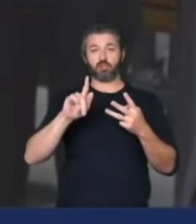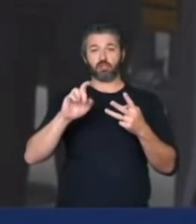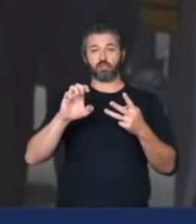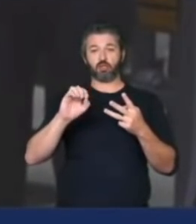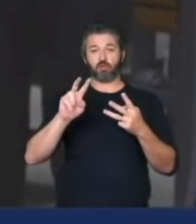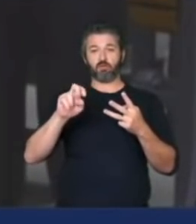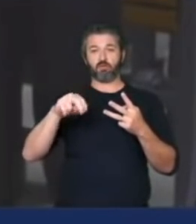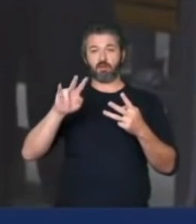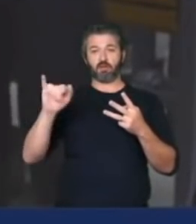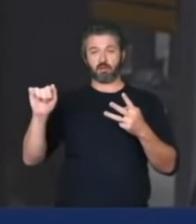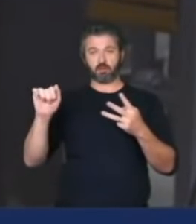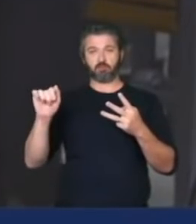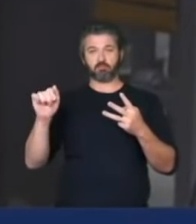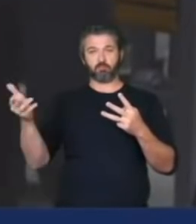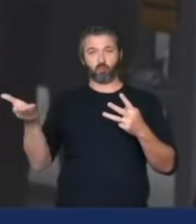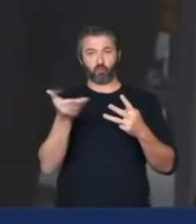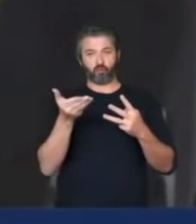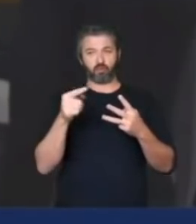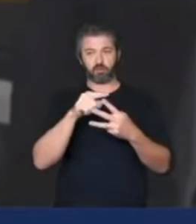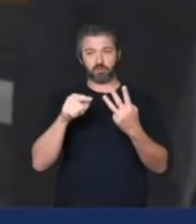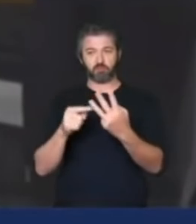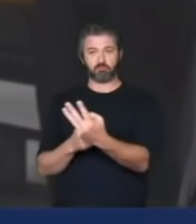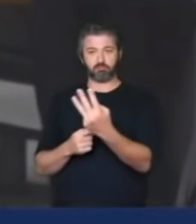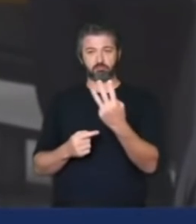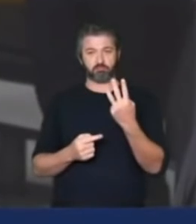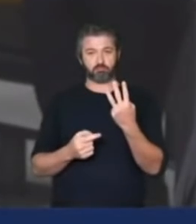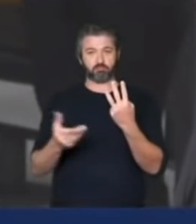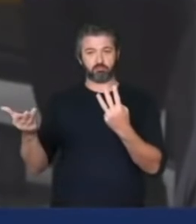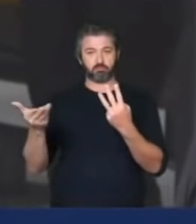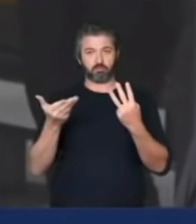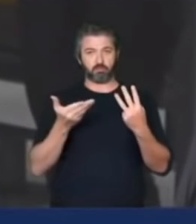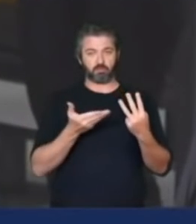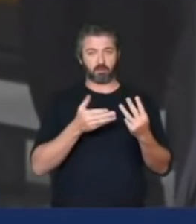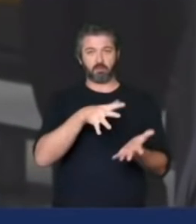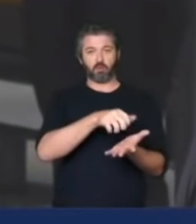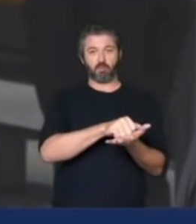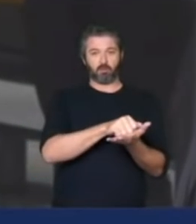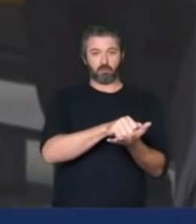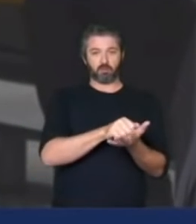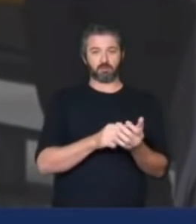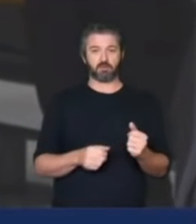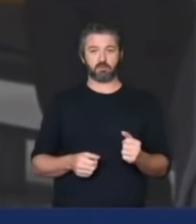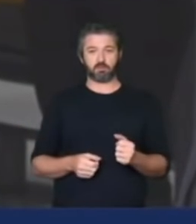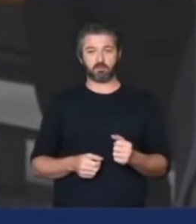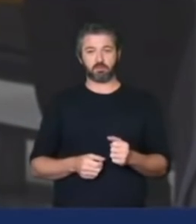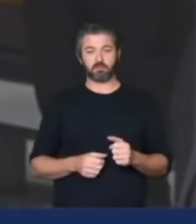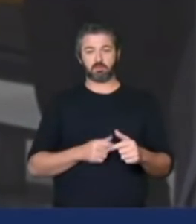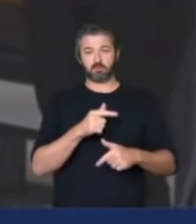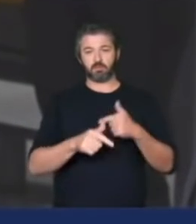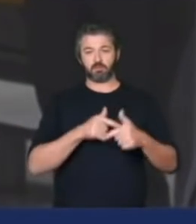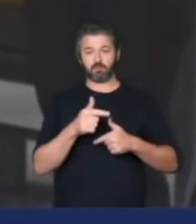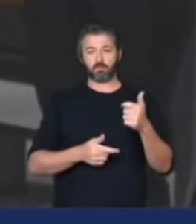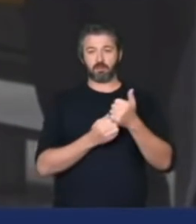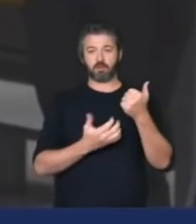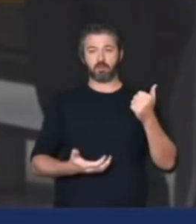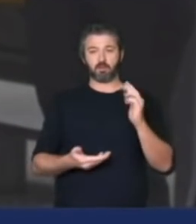convido os três parlamentares para tomar posse nas funções da mesa